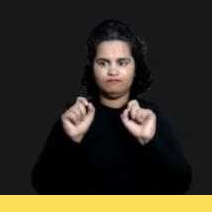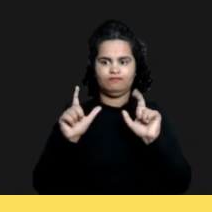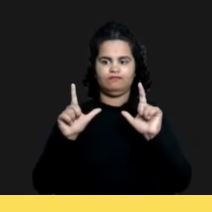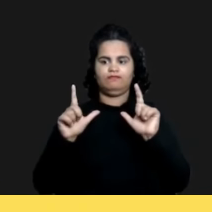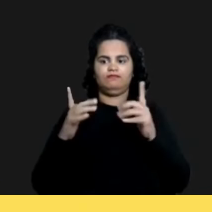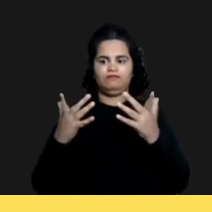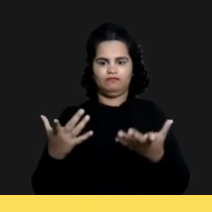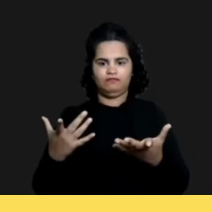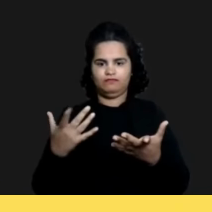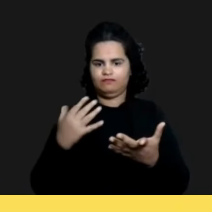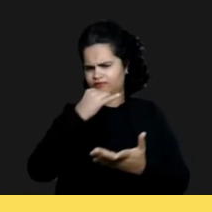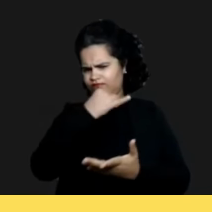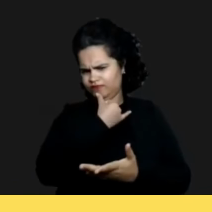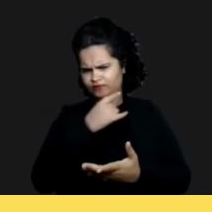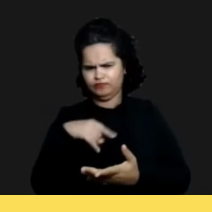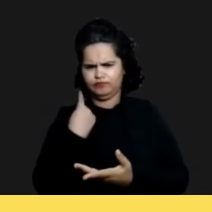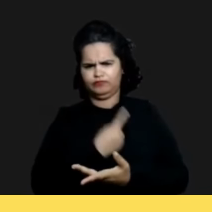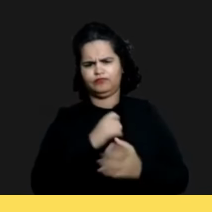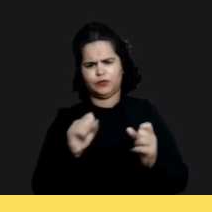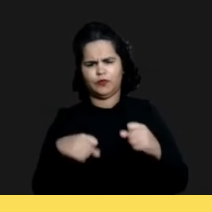defendemos a democracia.